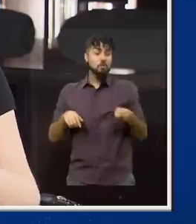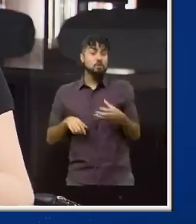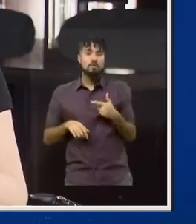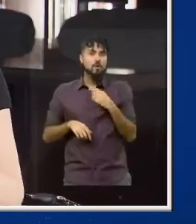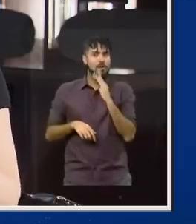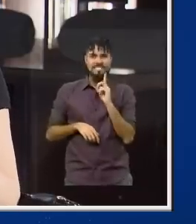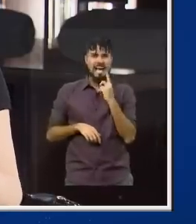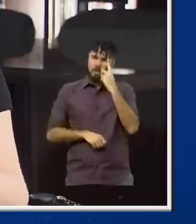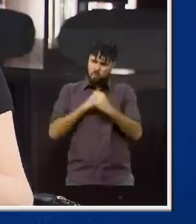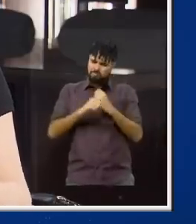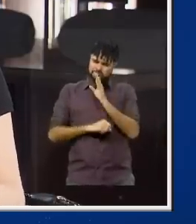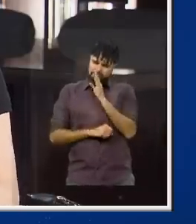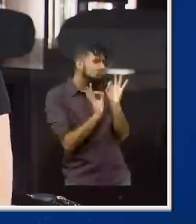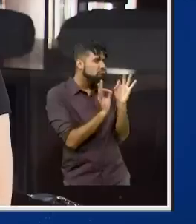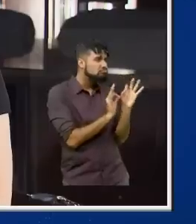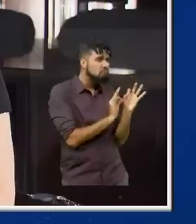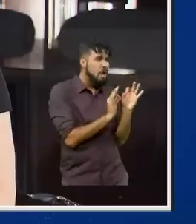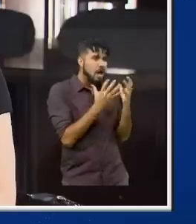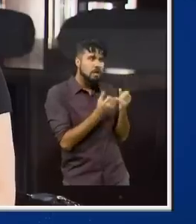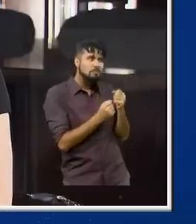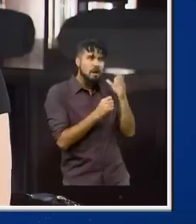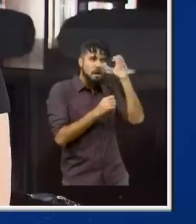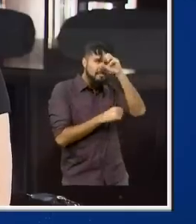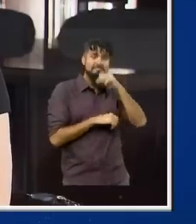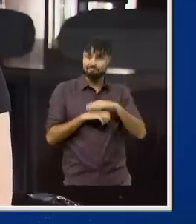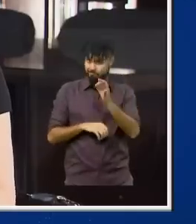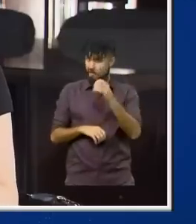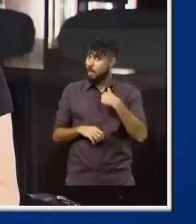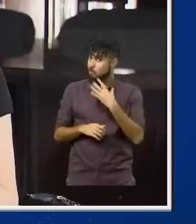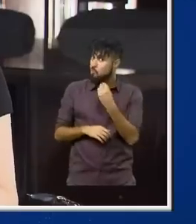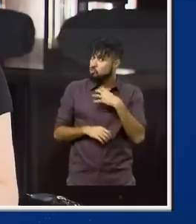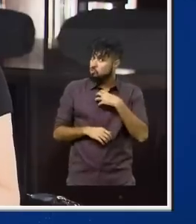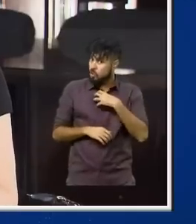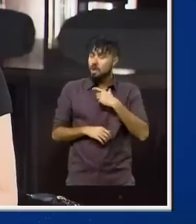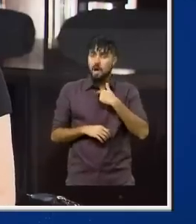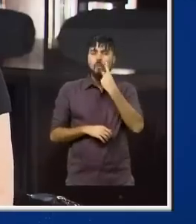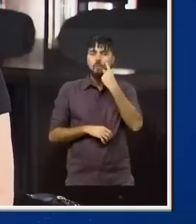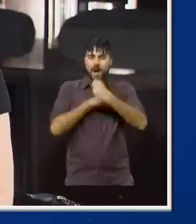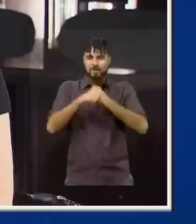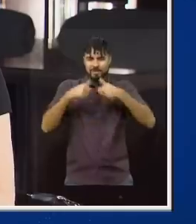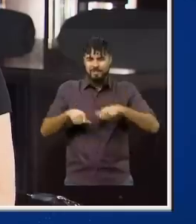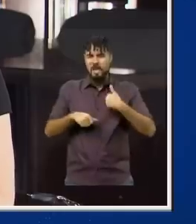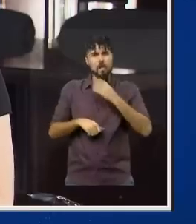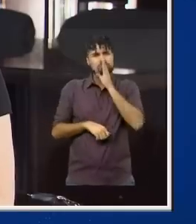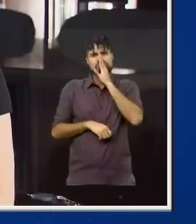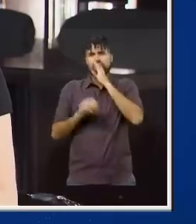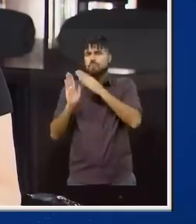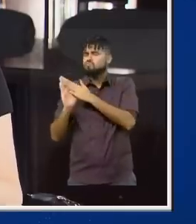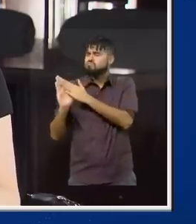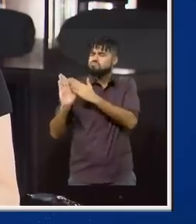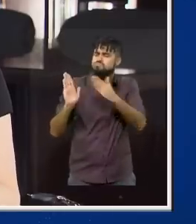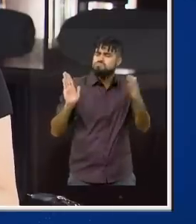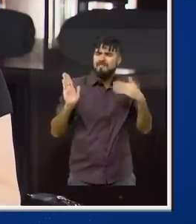vai juntar-se é o chefe da corrupção ao mais corrupto dos políticos brasileiros isso